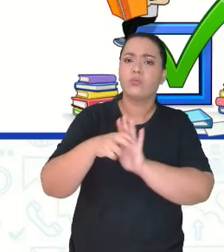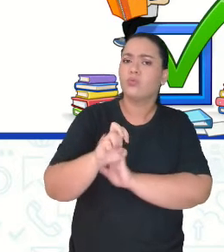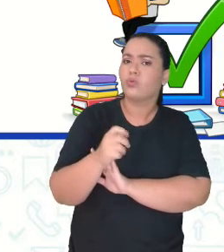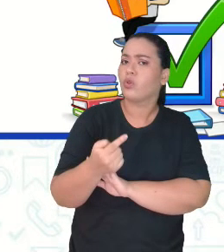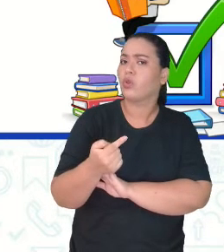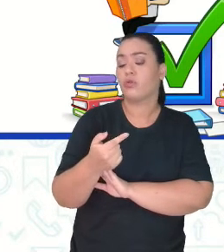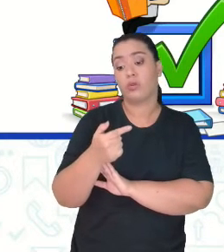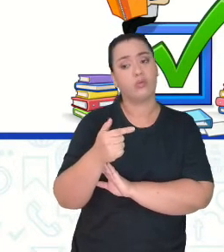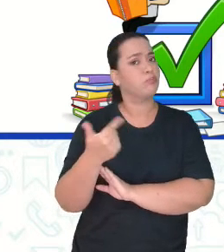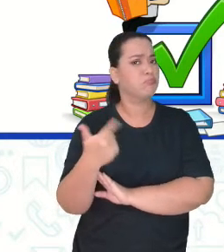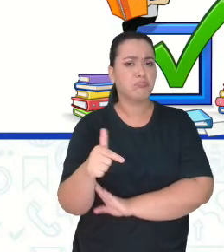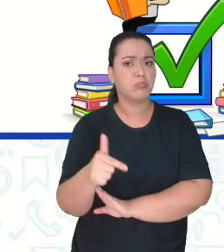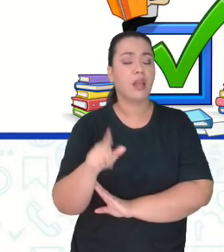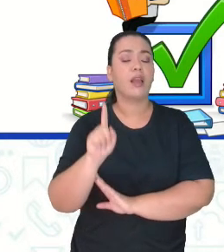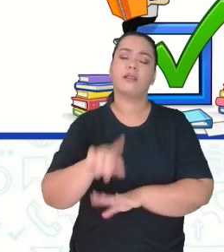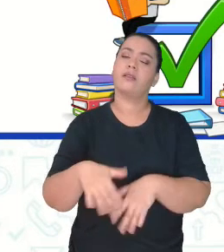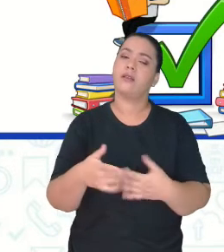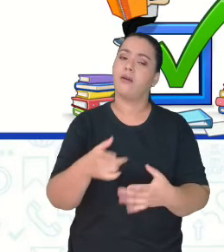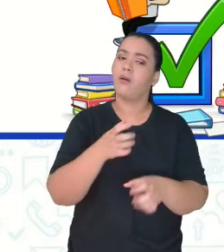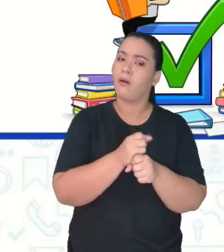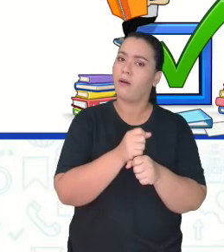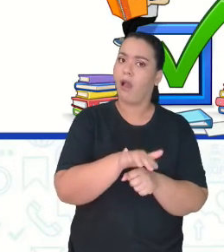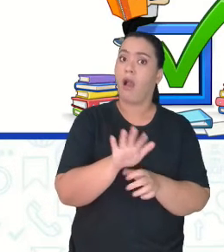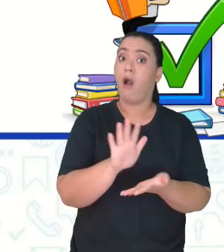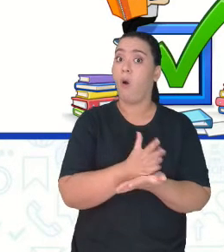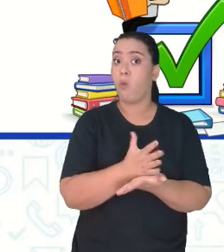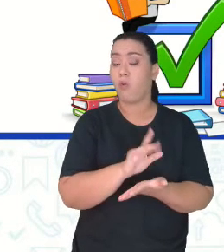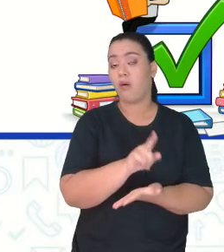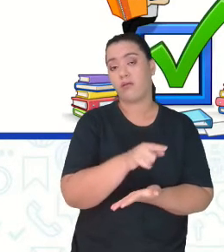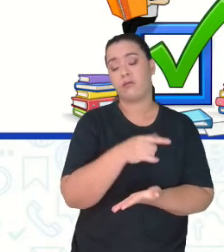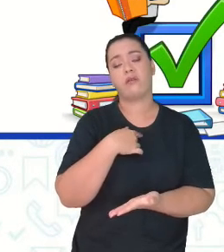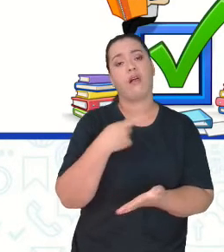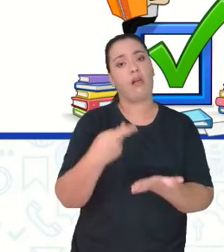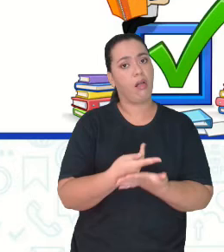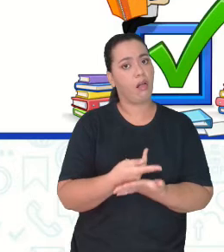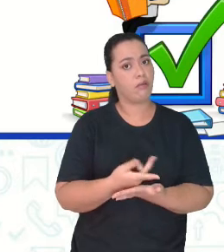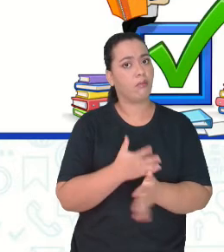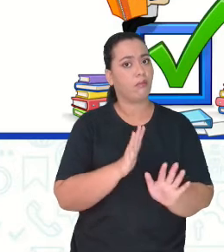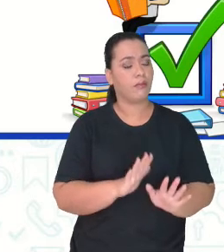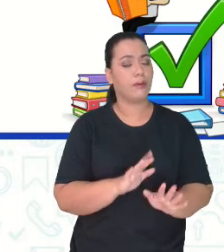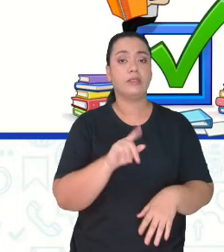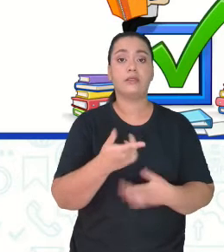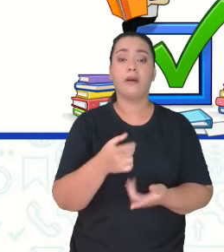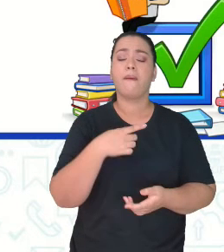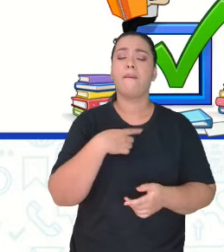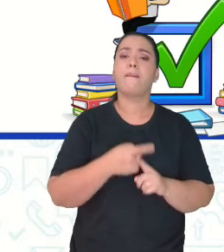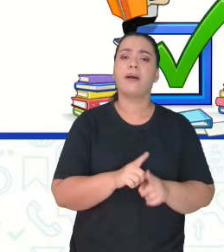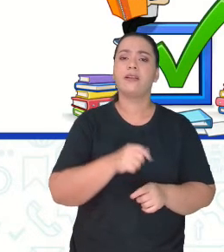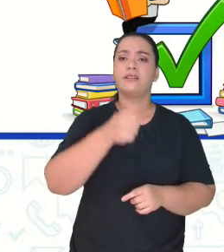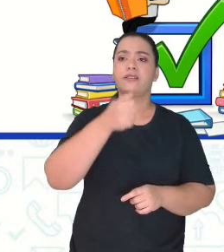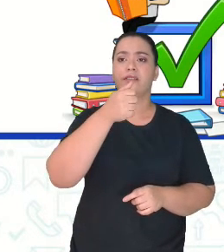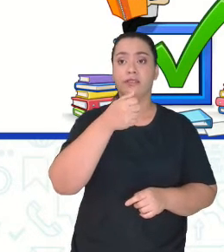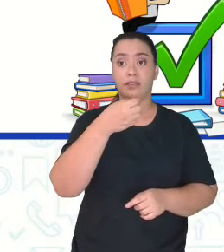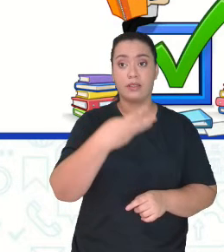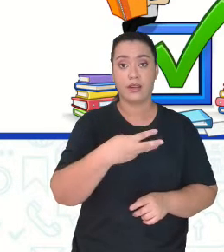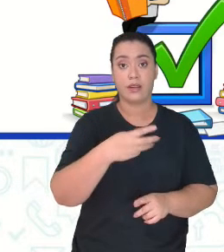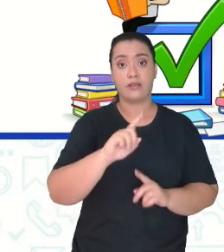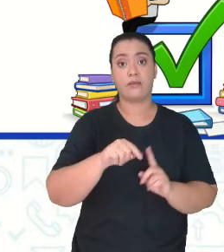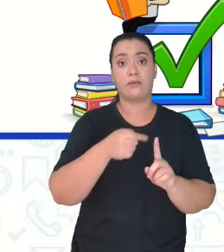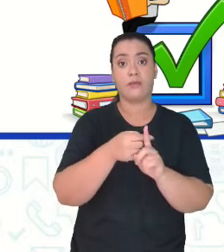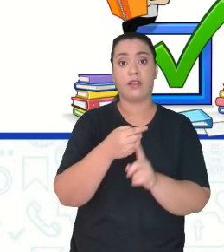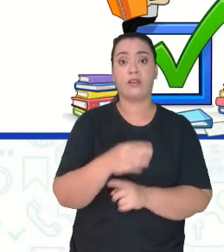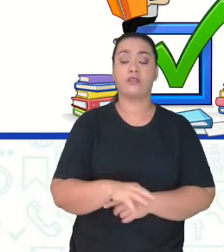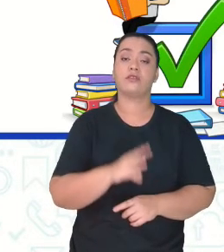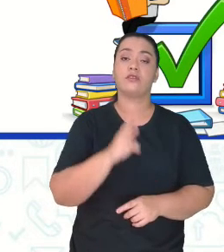cálculo está alguma coisa aí errada. Então, quando eu somo 13 mais 39, isso é igual a